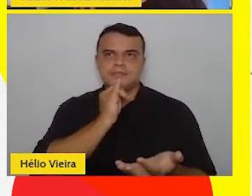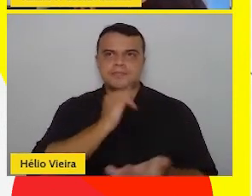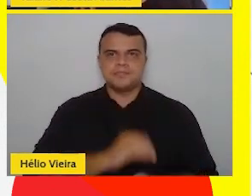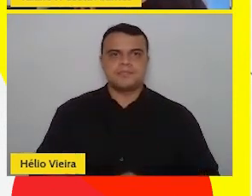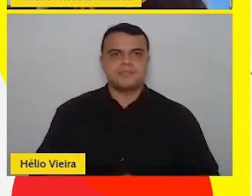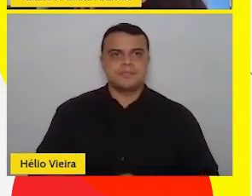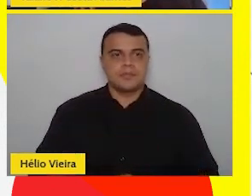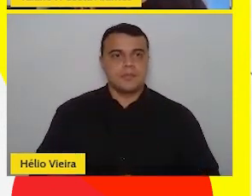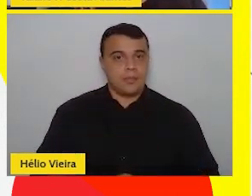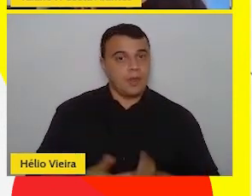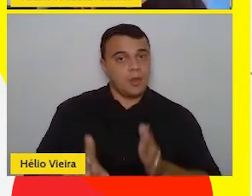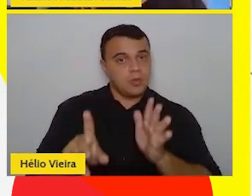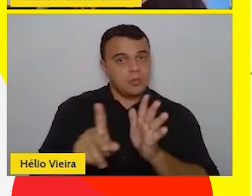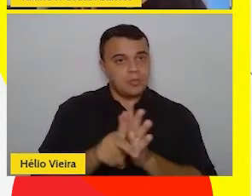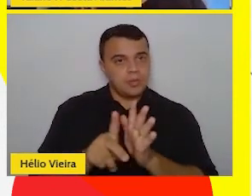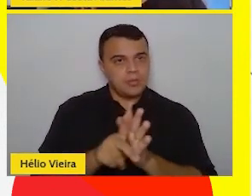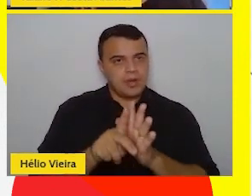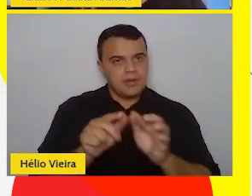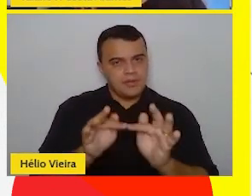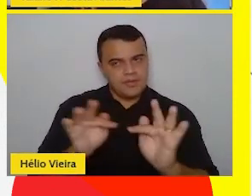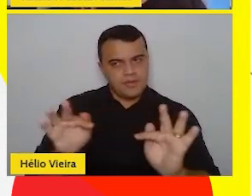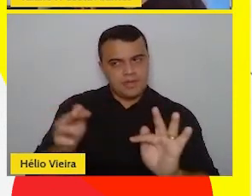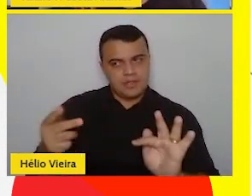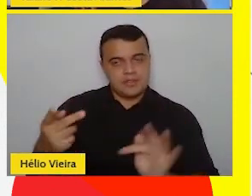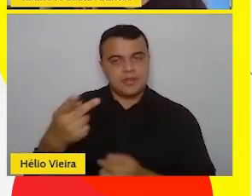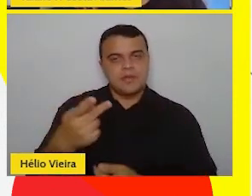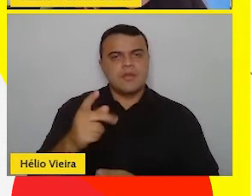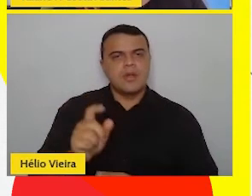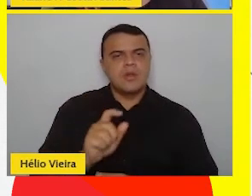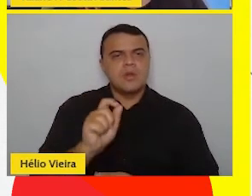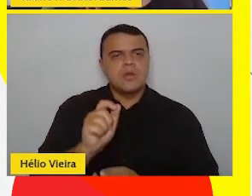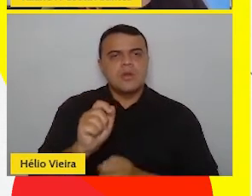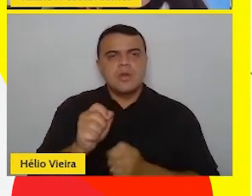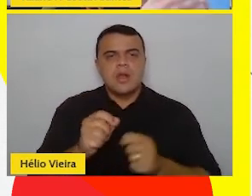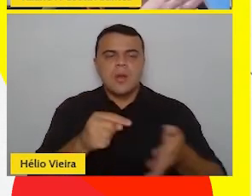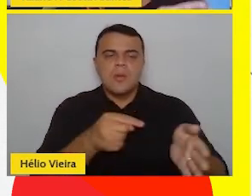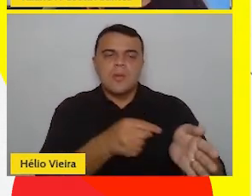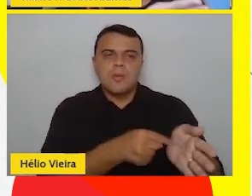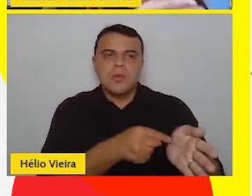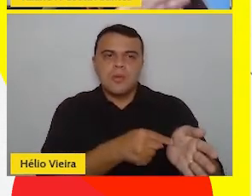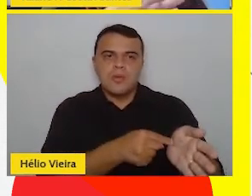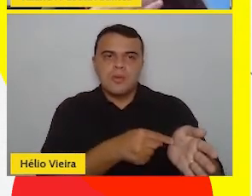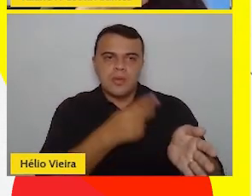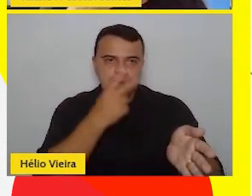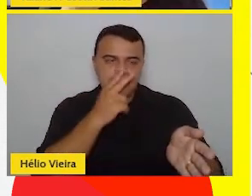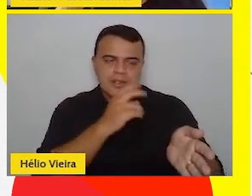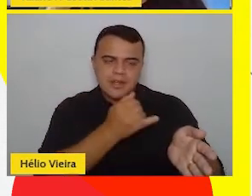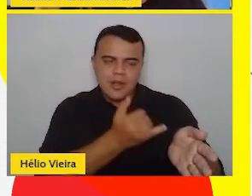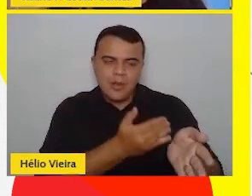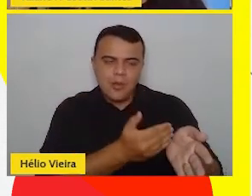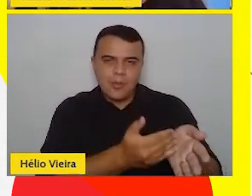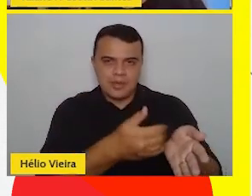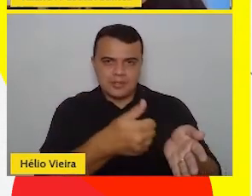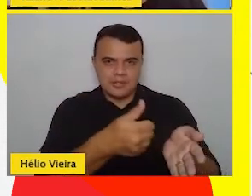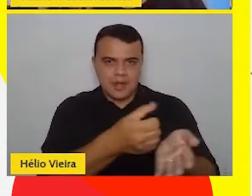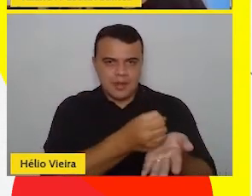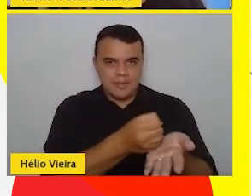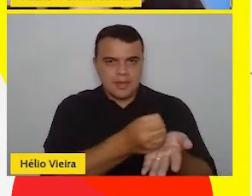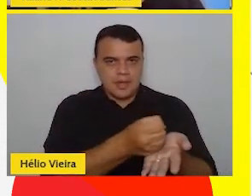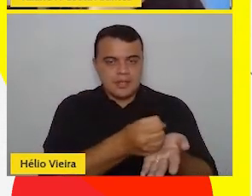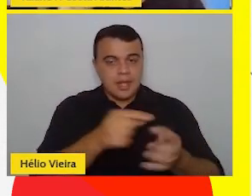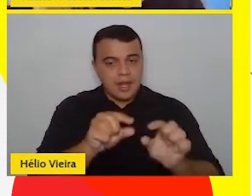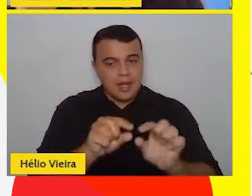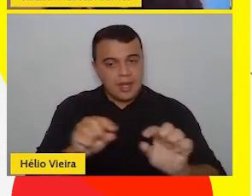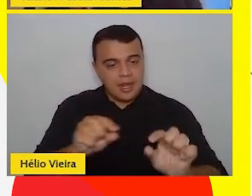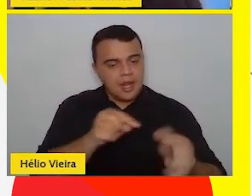a própria frase do Kandinsky fala, que o ponto, como é a base de tudo, a linha